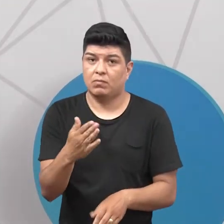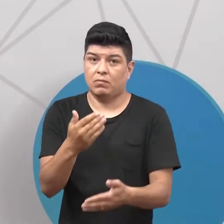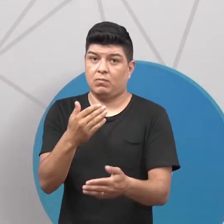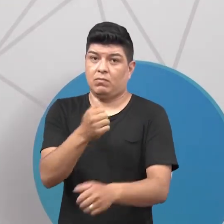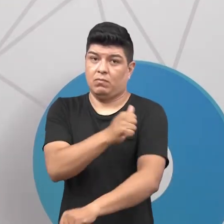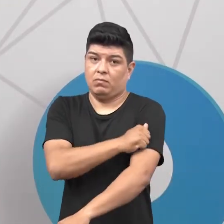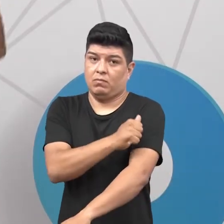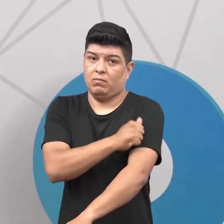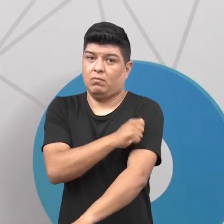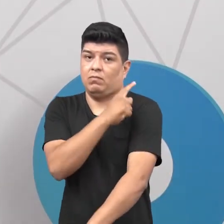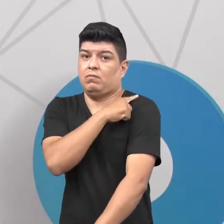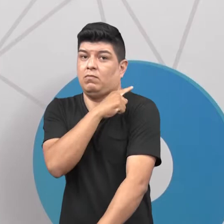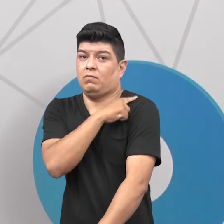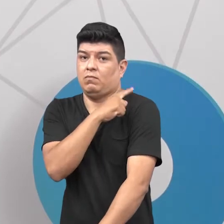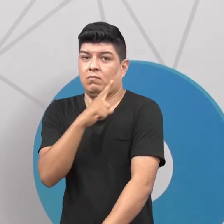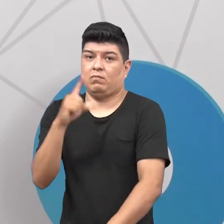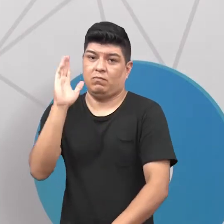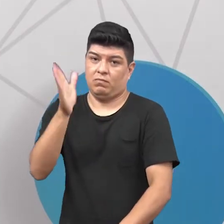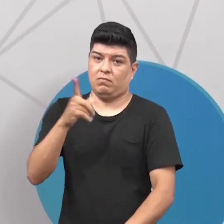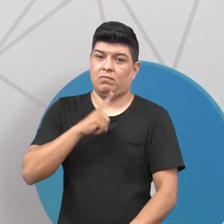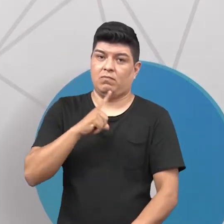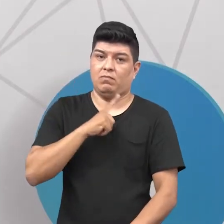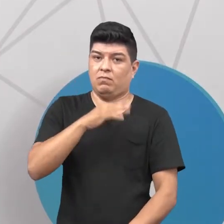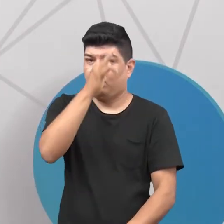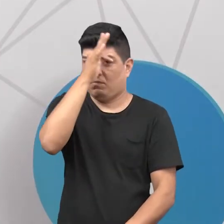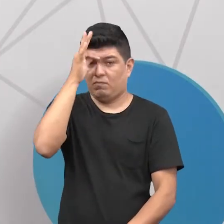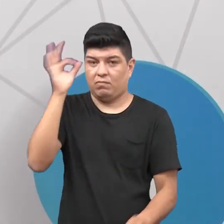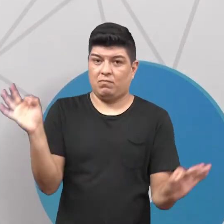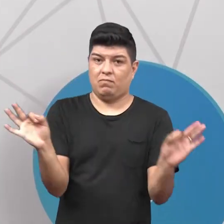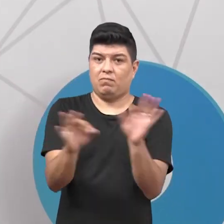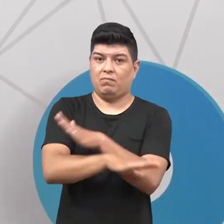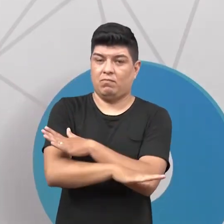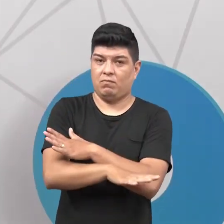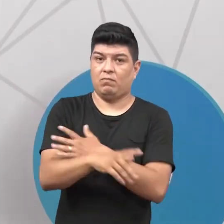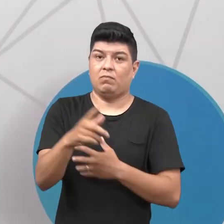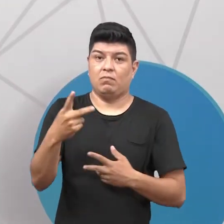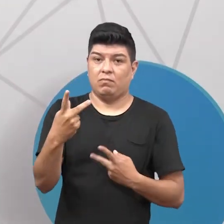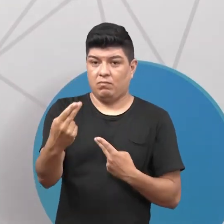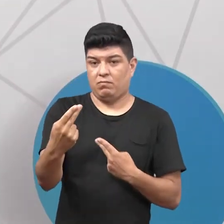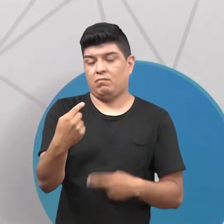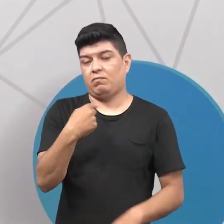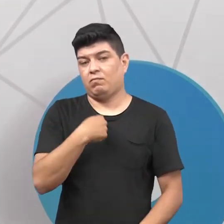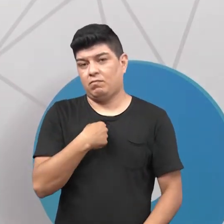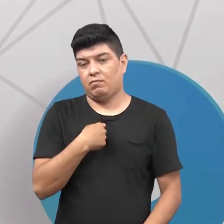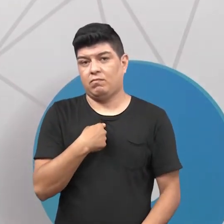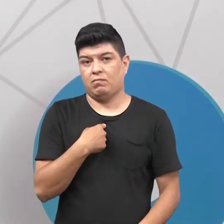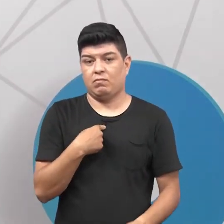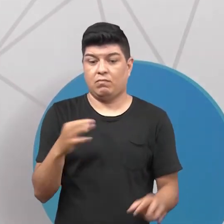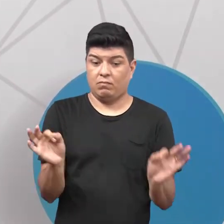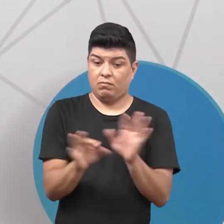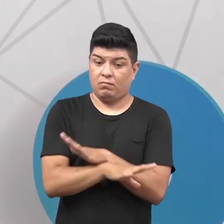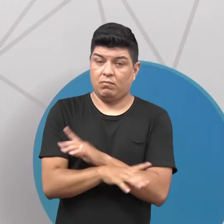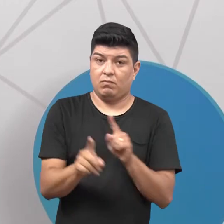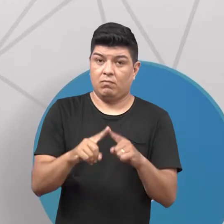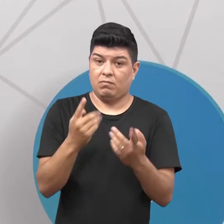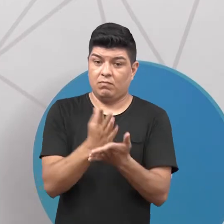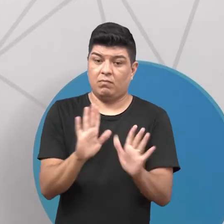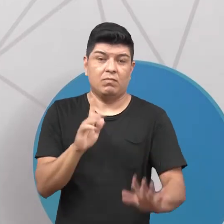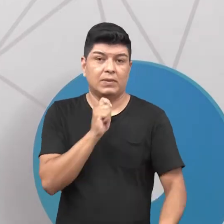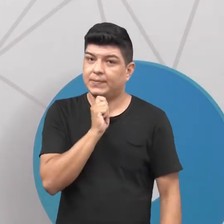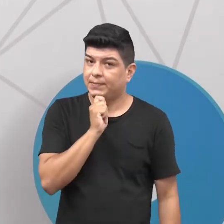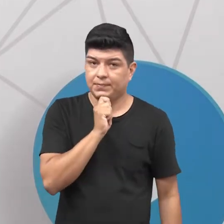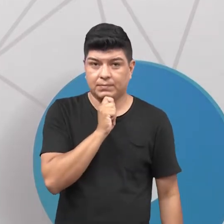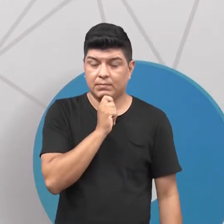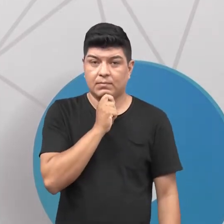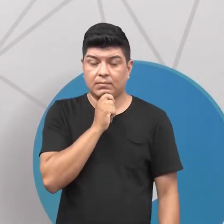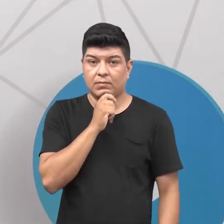ensino médio já tenha uma filosofia de vida pronta e acabada, como eu já tenho a minha, que está pronta, mas não está acabada.